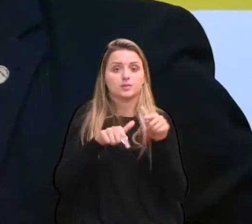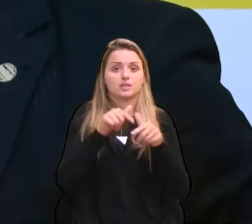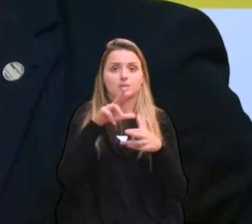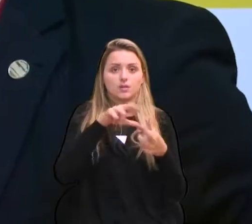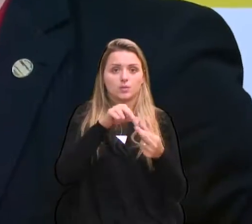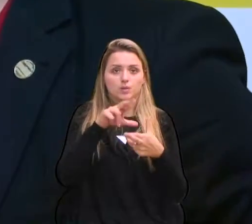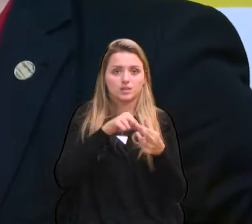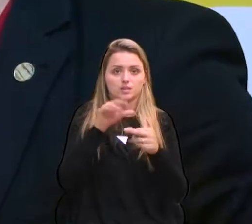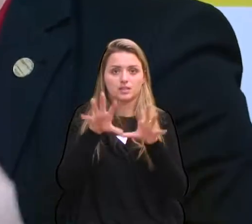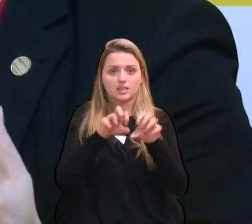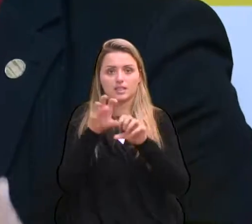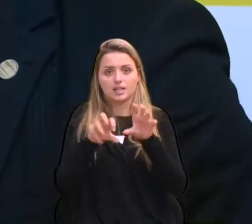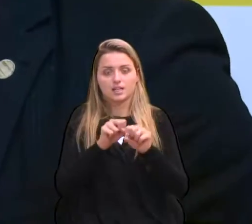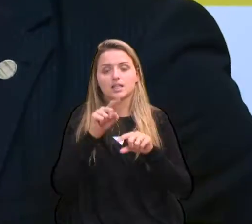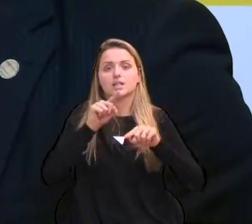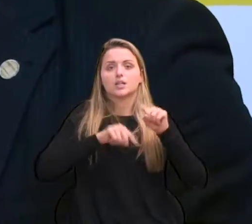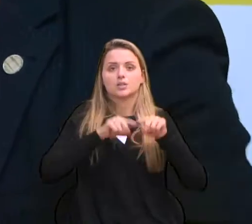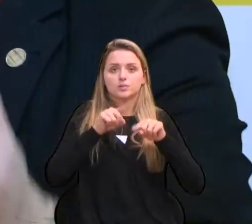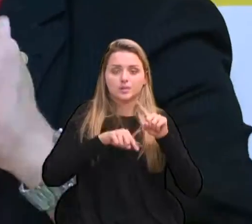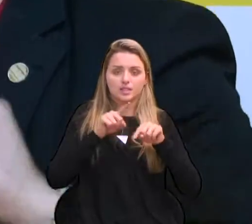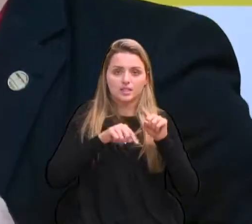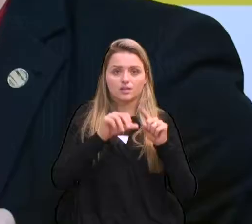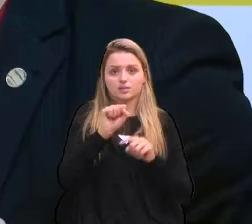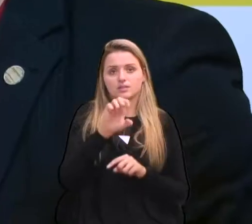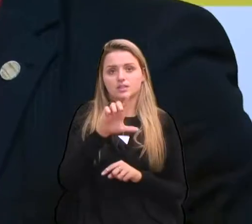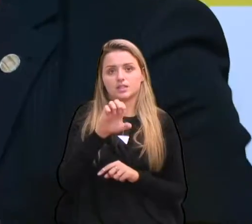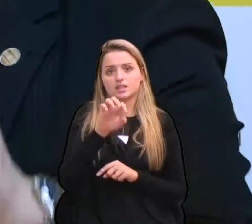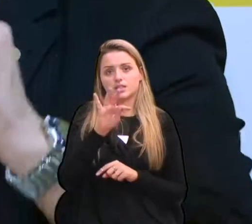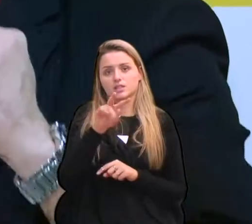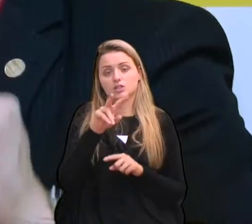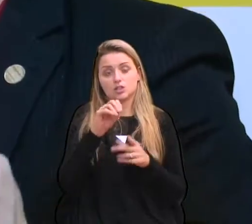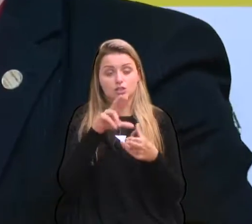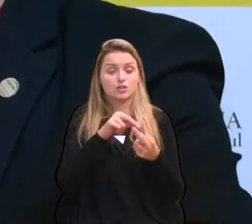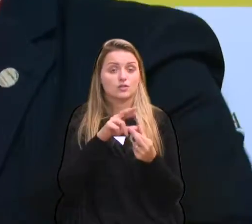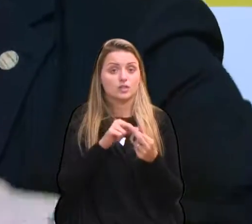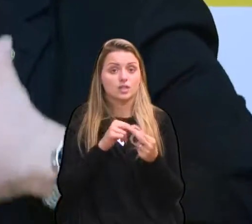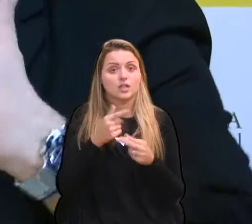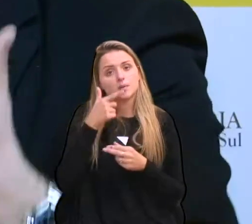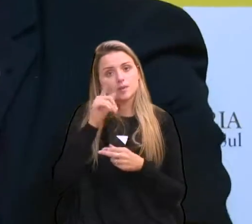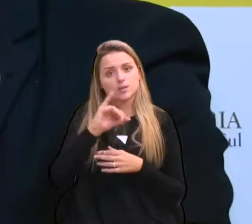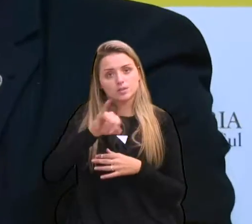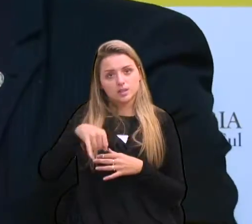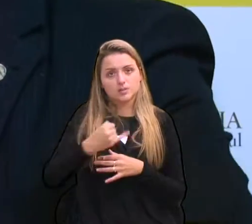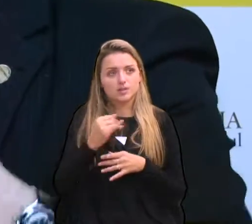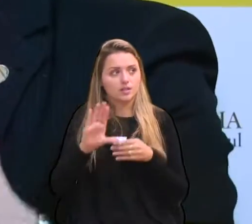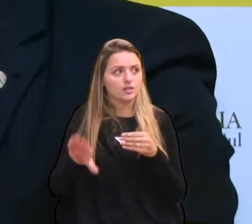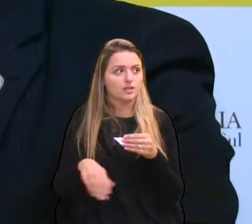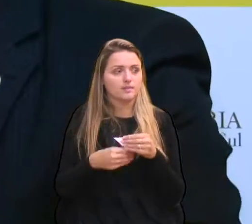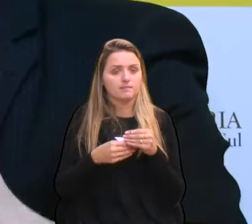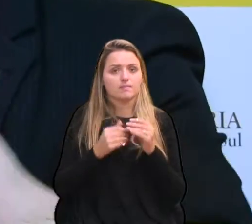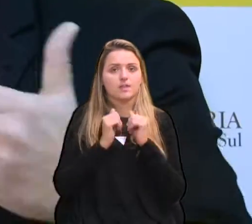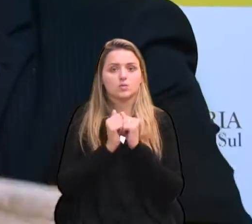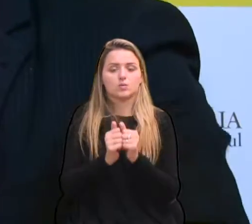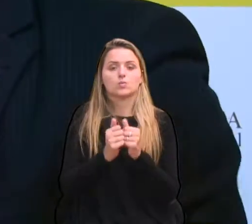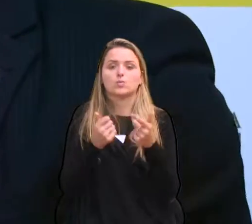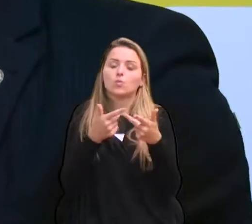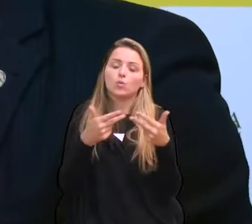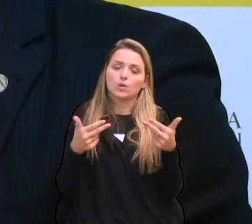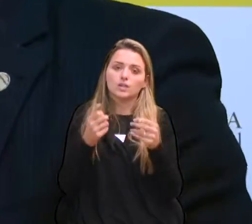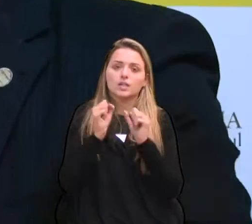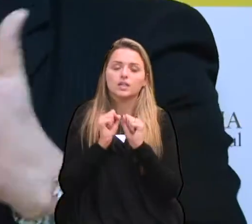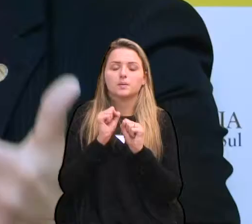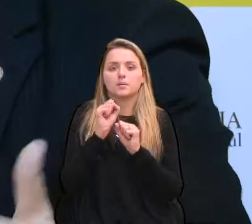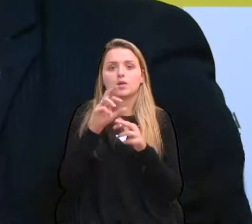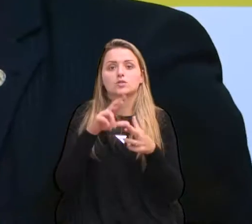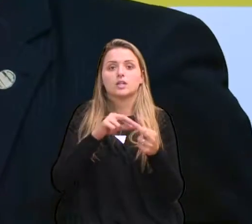que fazem a coleta dos materiais seletivos para que eles sejam aproveitados e incorporados em produtos que possam